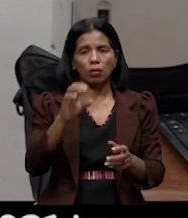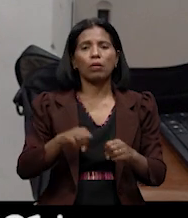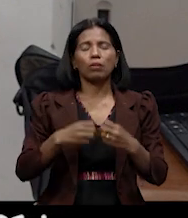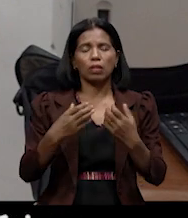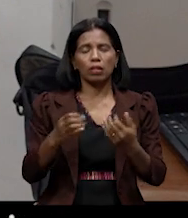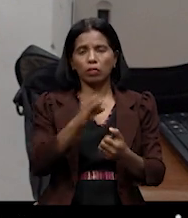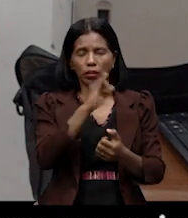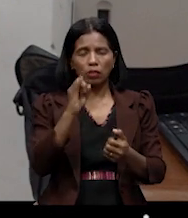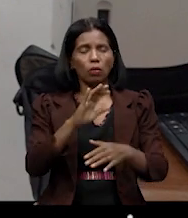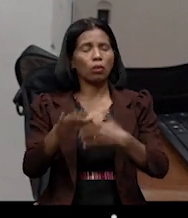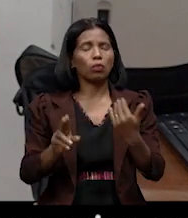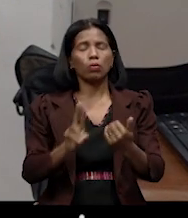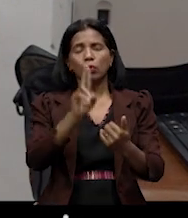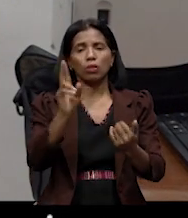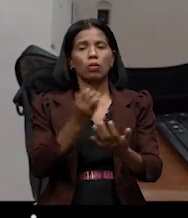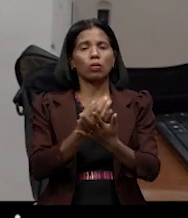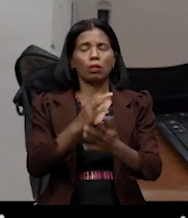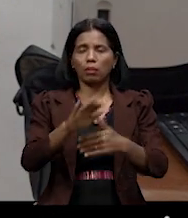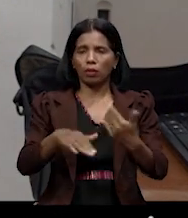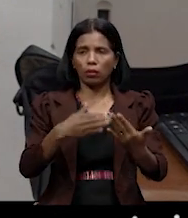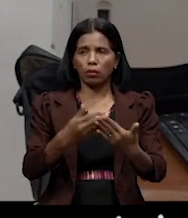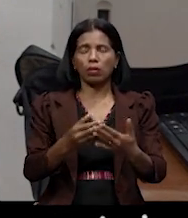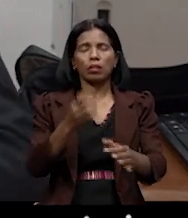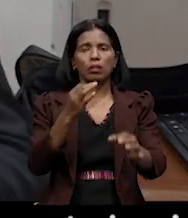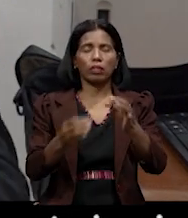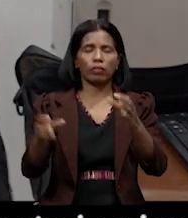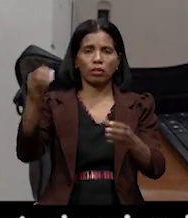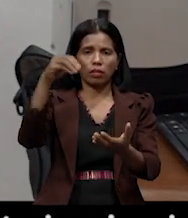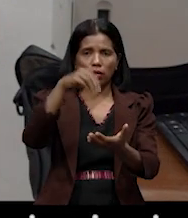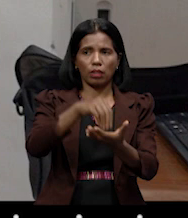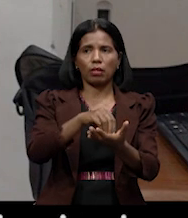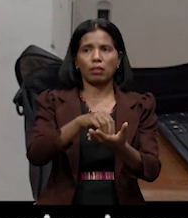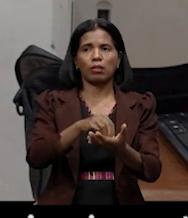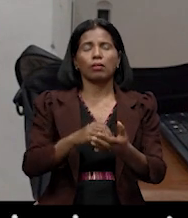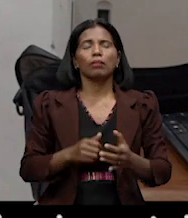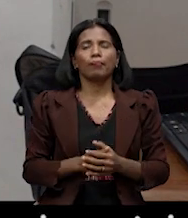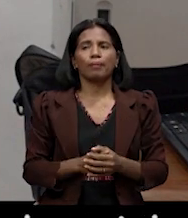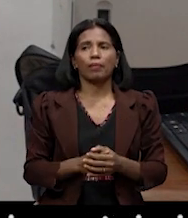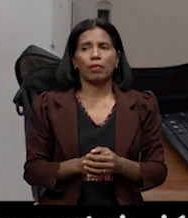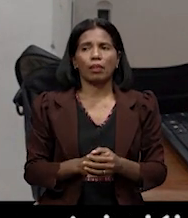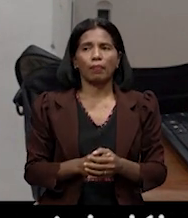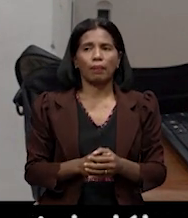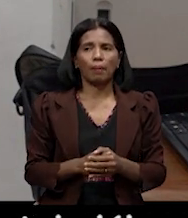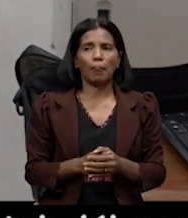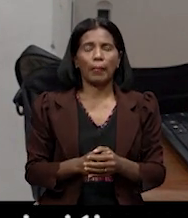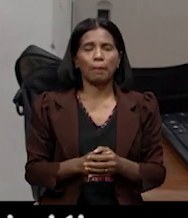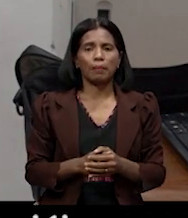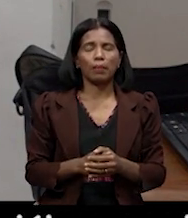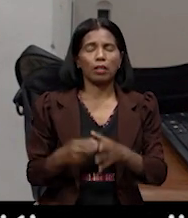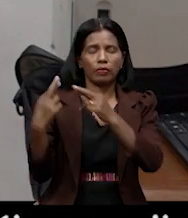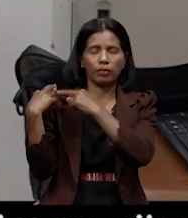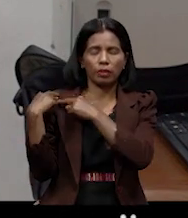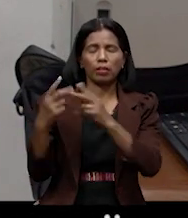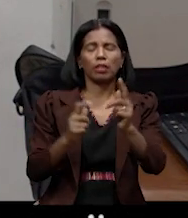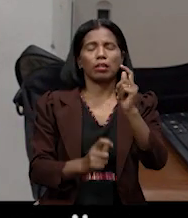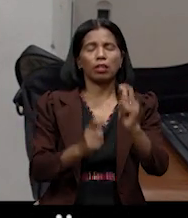orçamento rototo, não vê, cari, tamai a cabimento para responsabilidade Tribunal da Câmara de